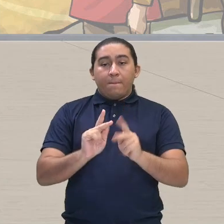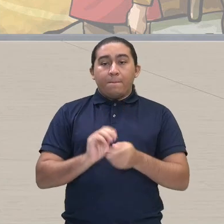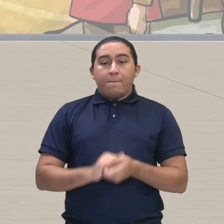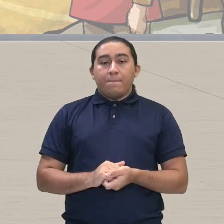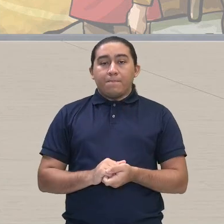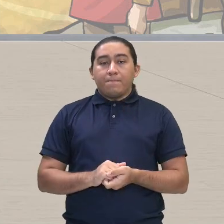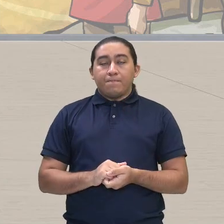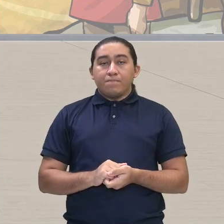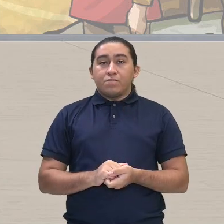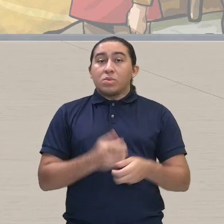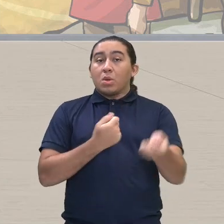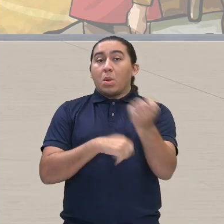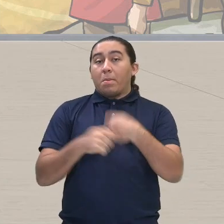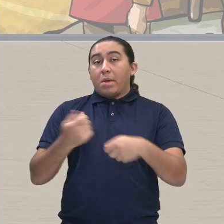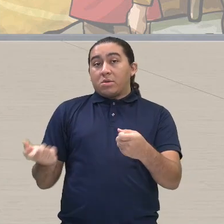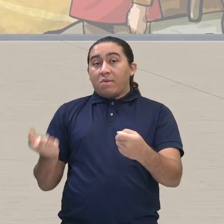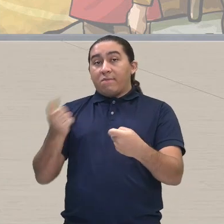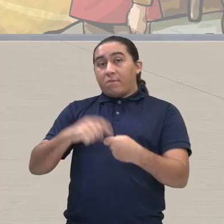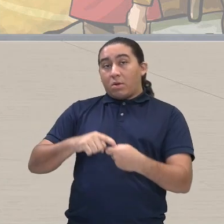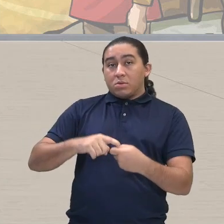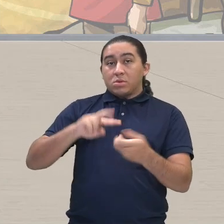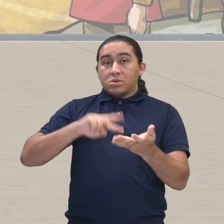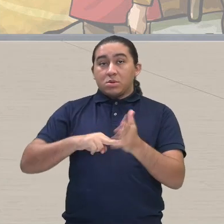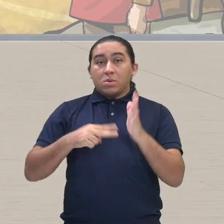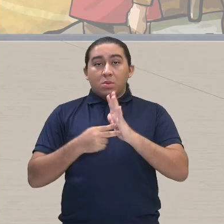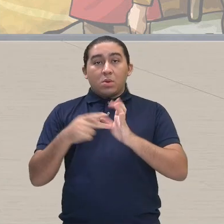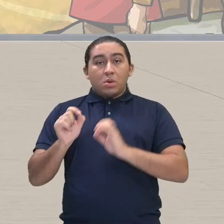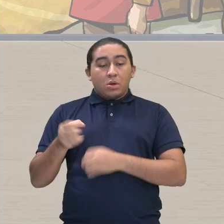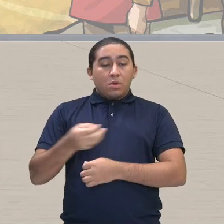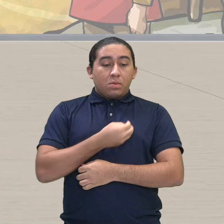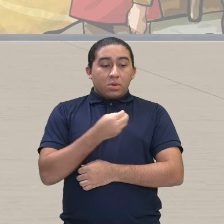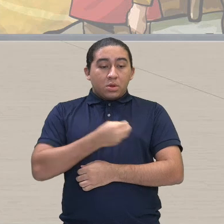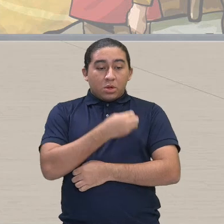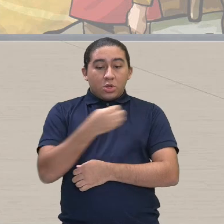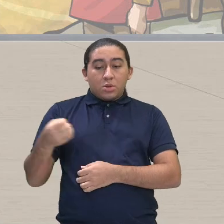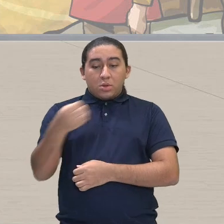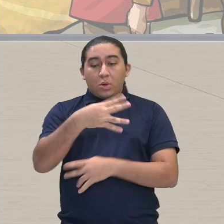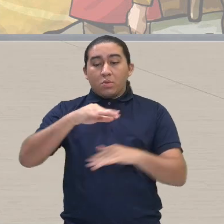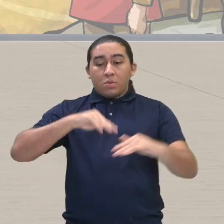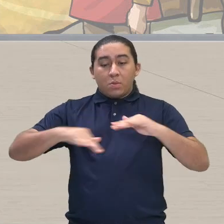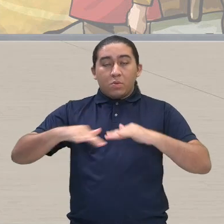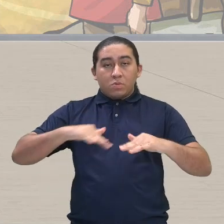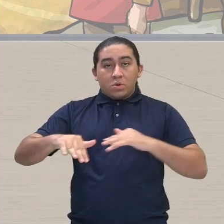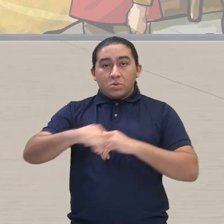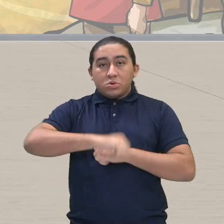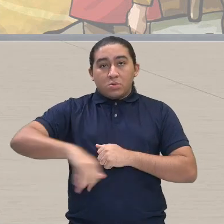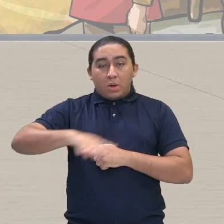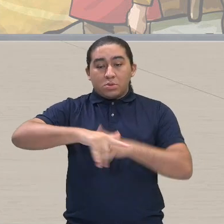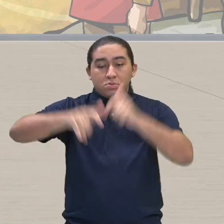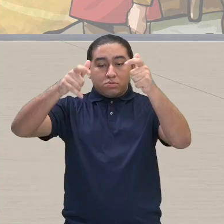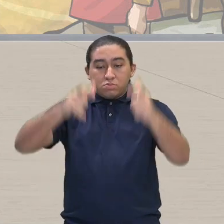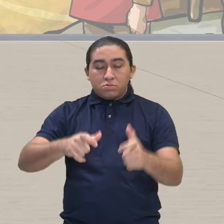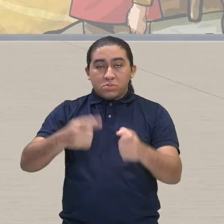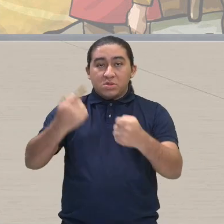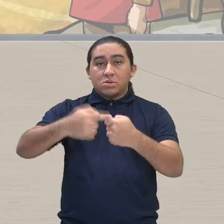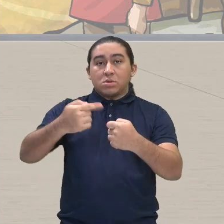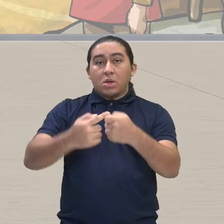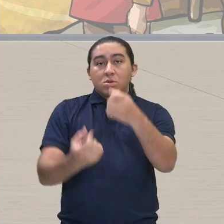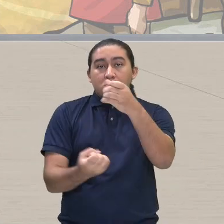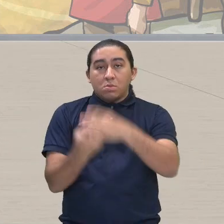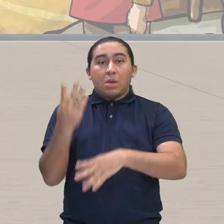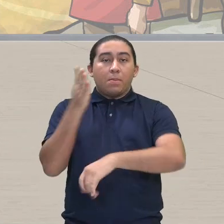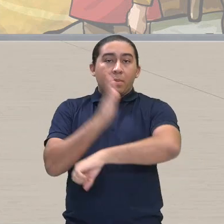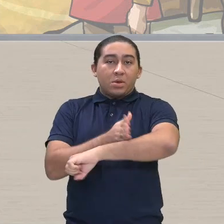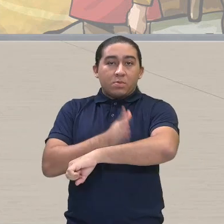comércio reativa que vai trazer nova vida, nova movimentação para que essas cidades medievais